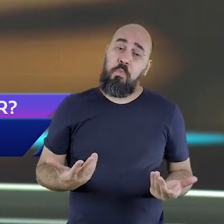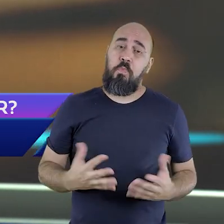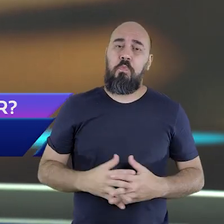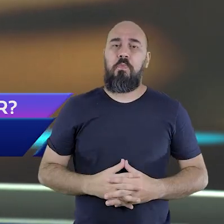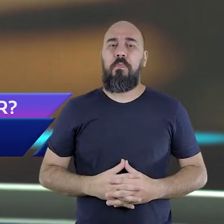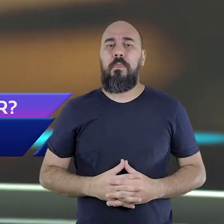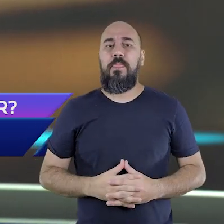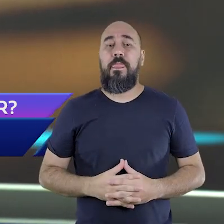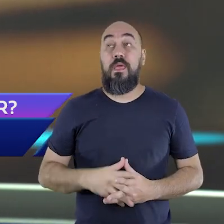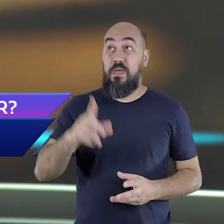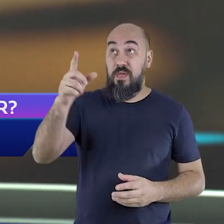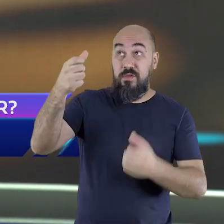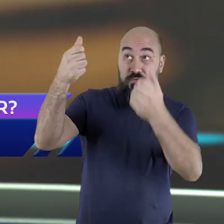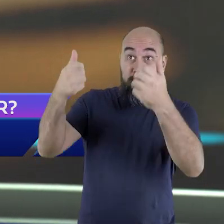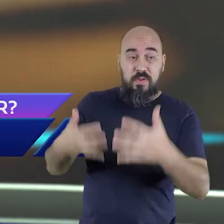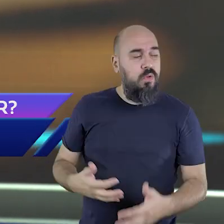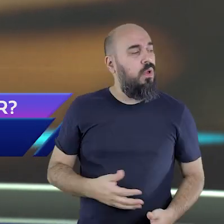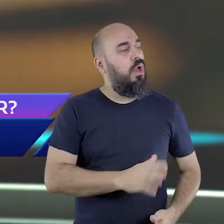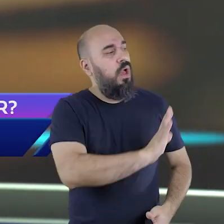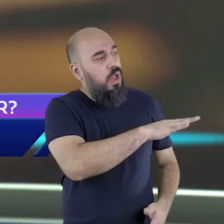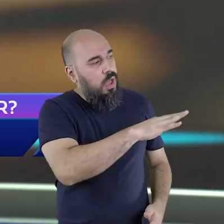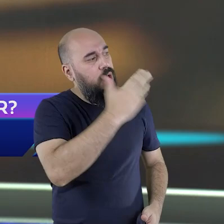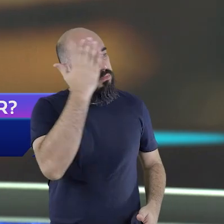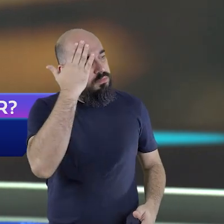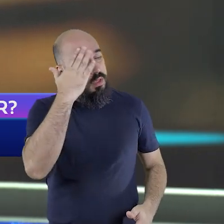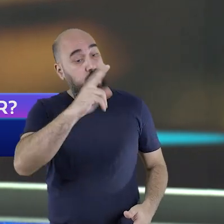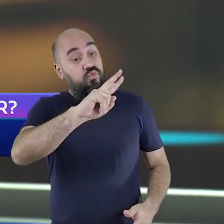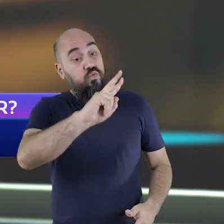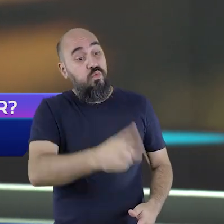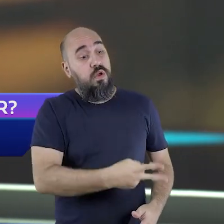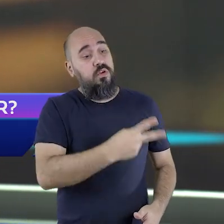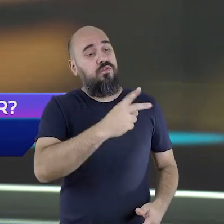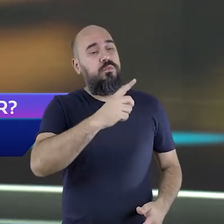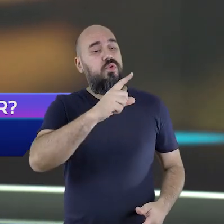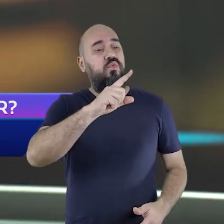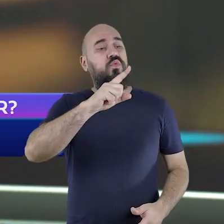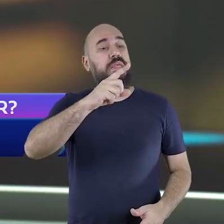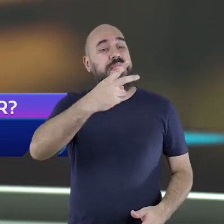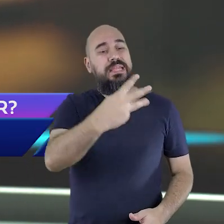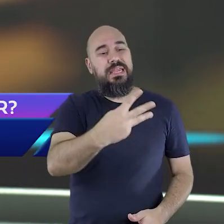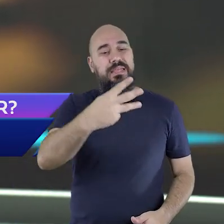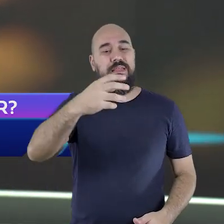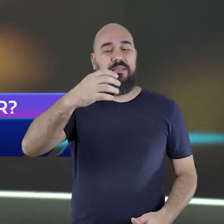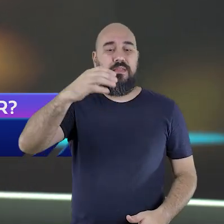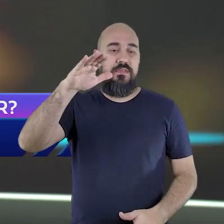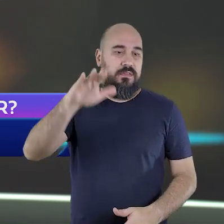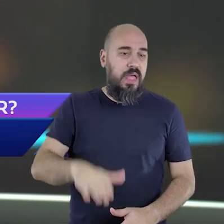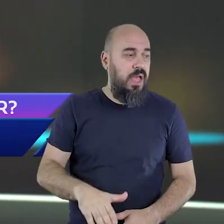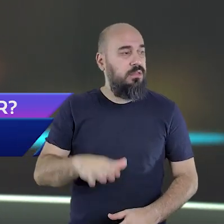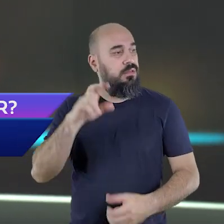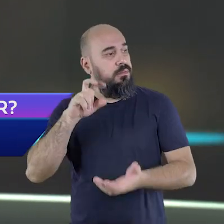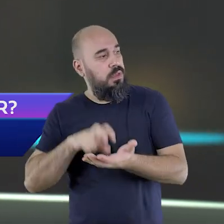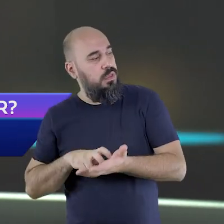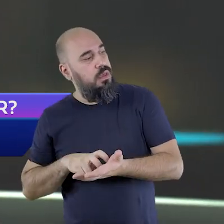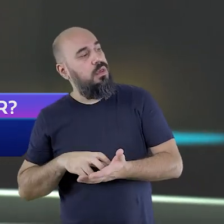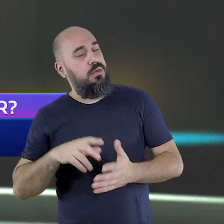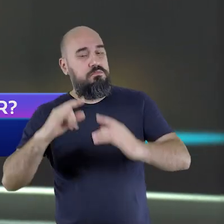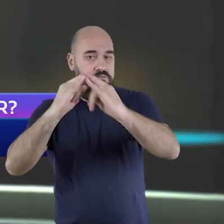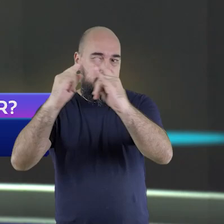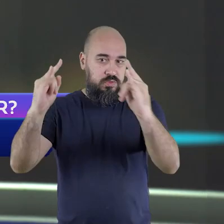14. Ele me disse: até 2.300 tardes e manhãs, e o santuário